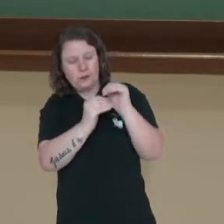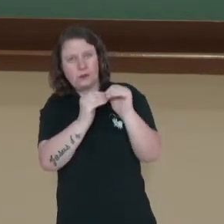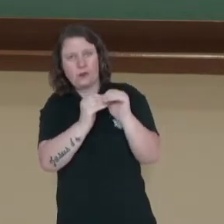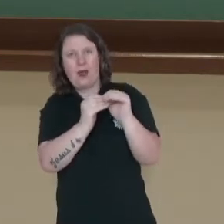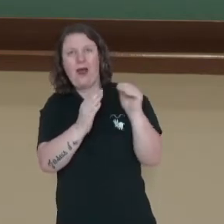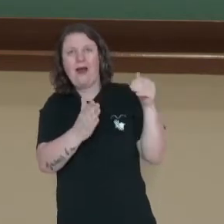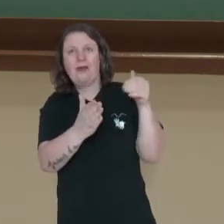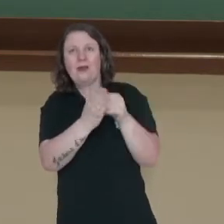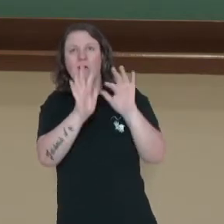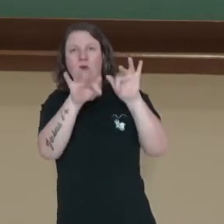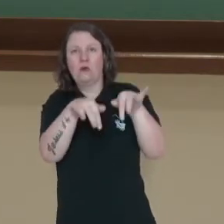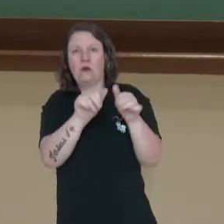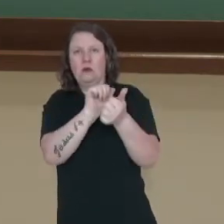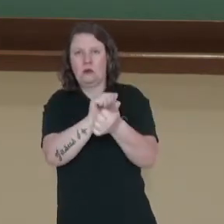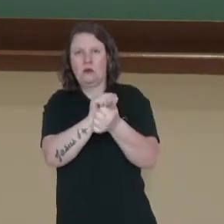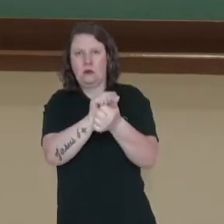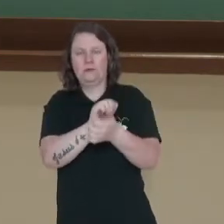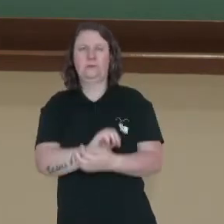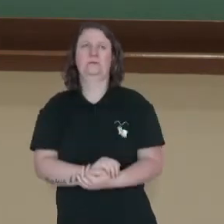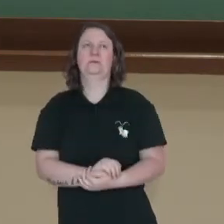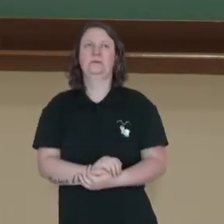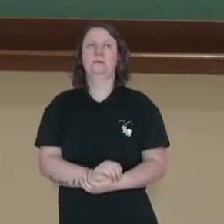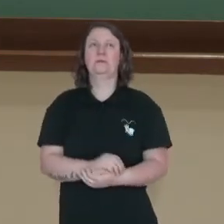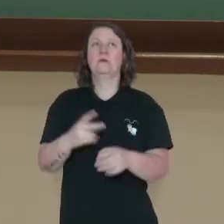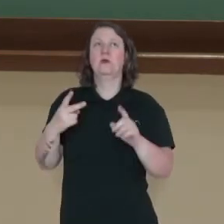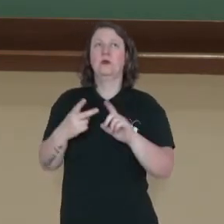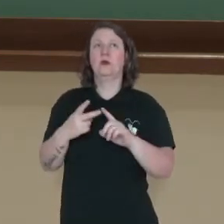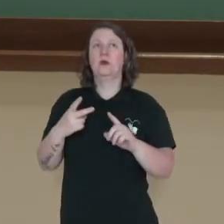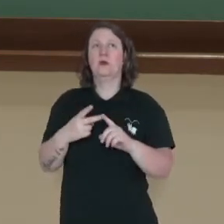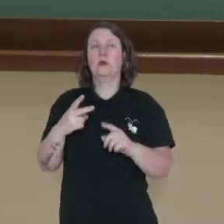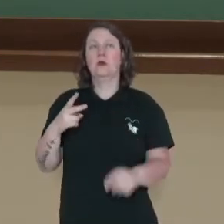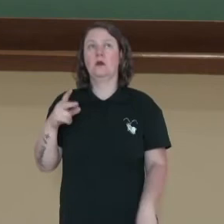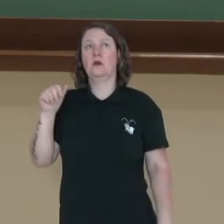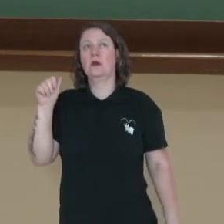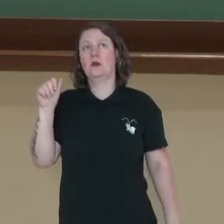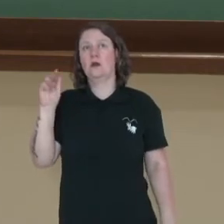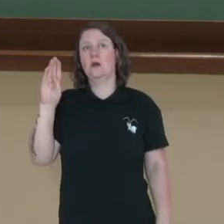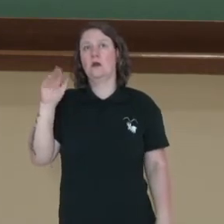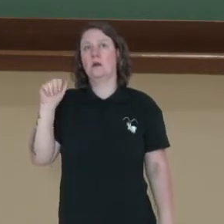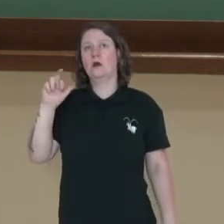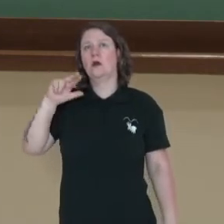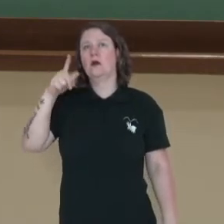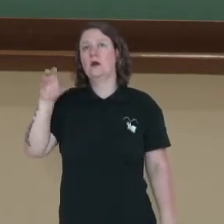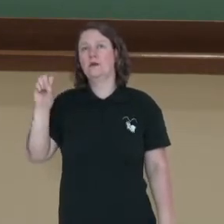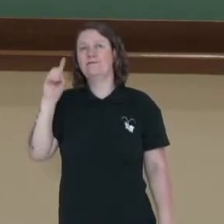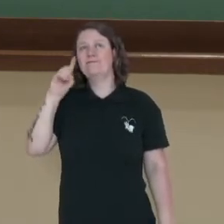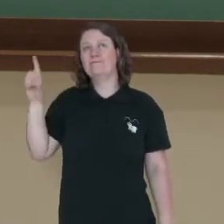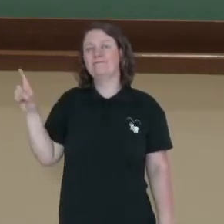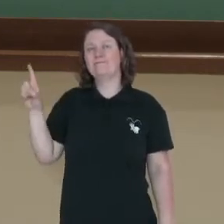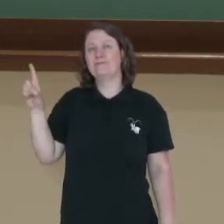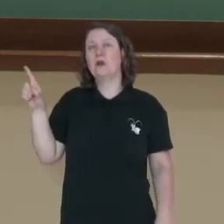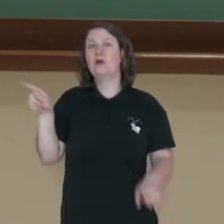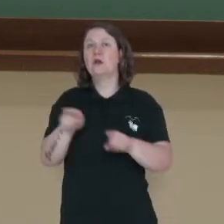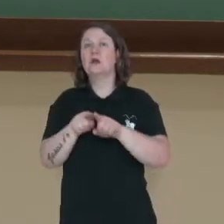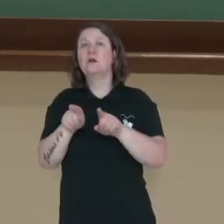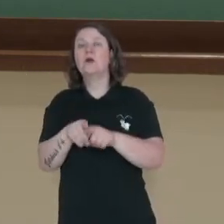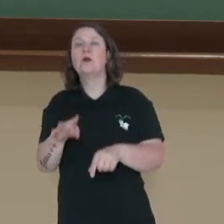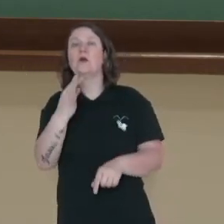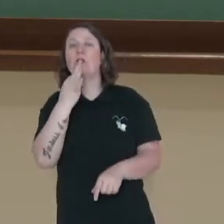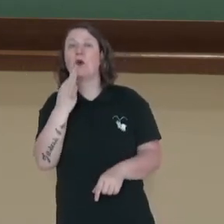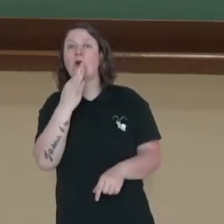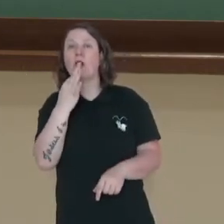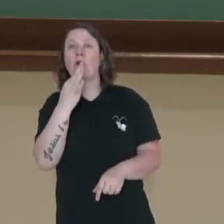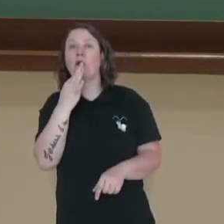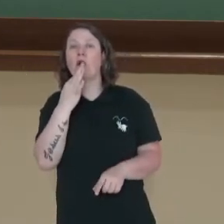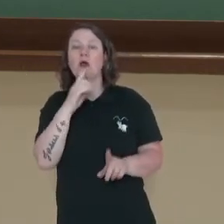abolição. Depois da Lei Eusébio de Queiroz, nós vamos ter a Lei Barão de Rio Branco, em 1871, também conhecida como Lei do